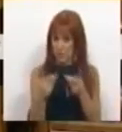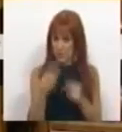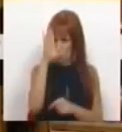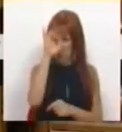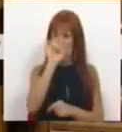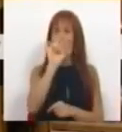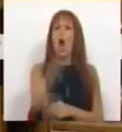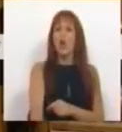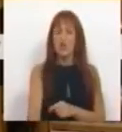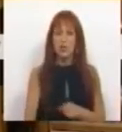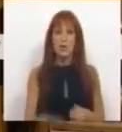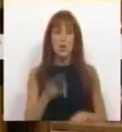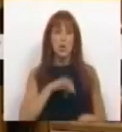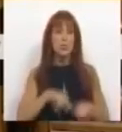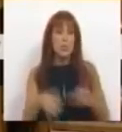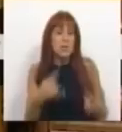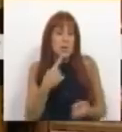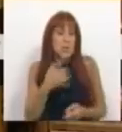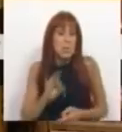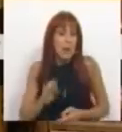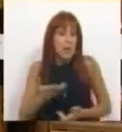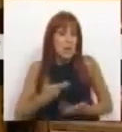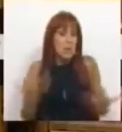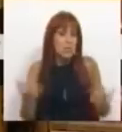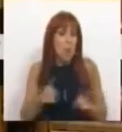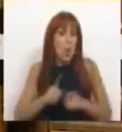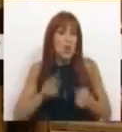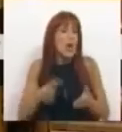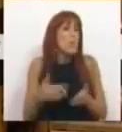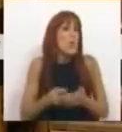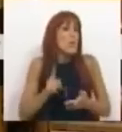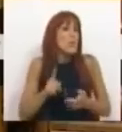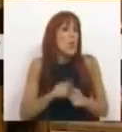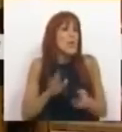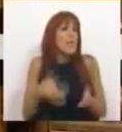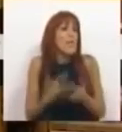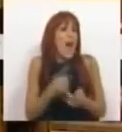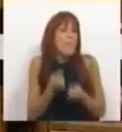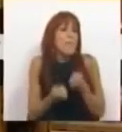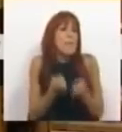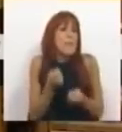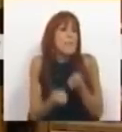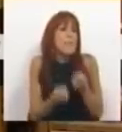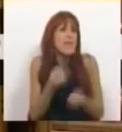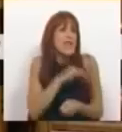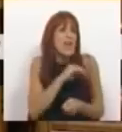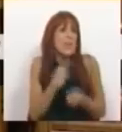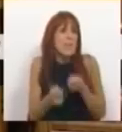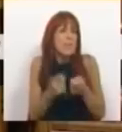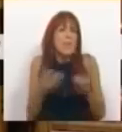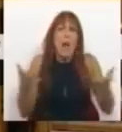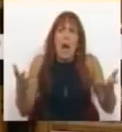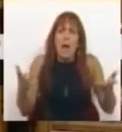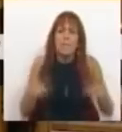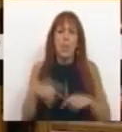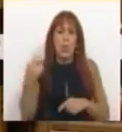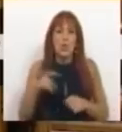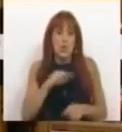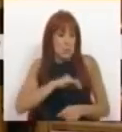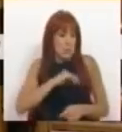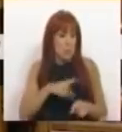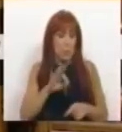Orçamento de Estado. Diz o senhor deputado que o PSD aquilo que propunha era uma reposição gradual de rendimentos. Bom, os